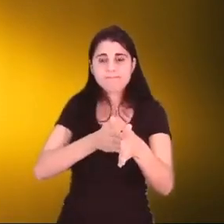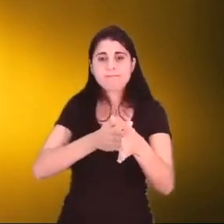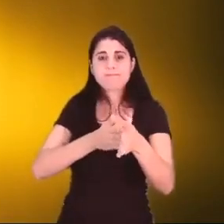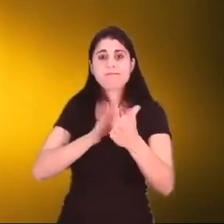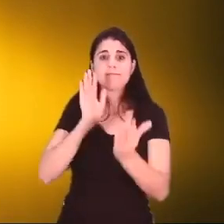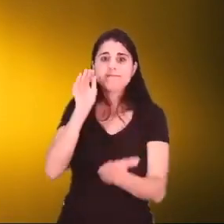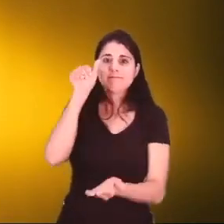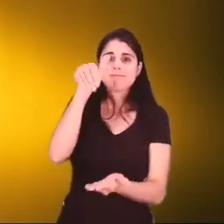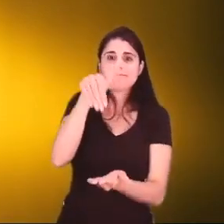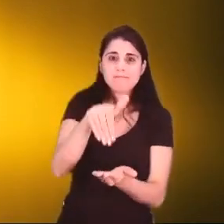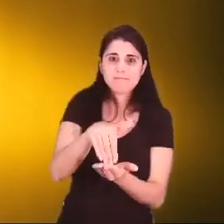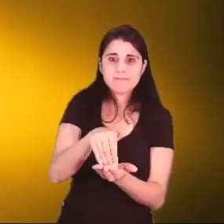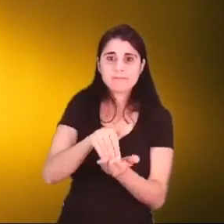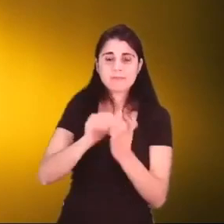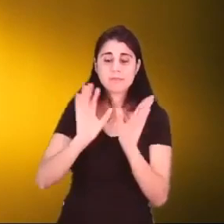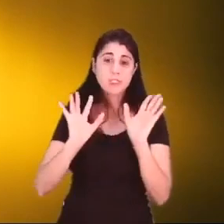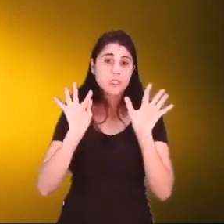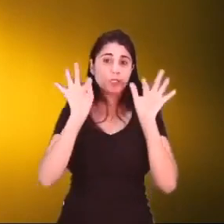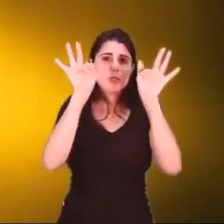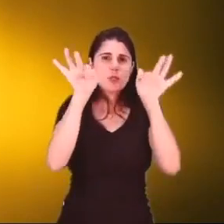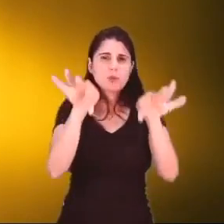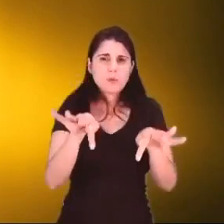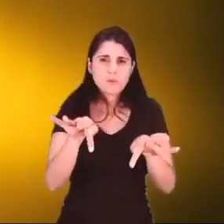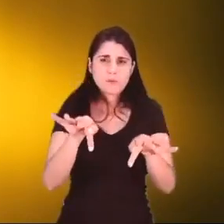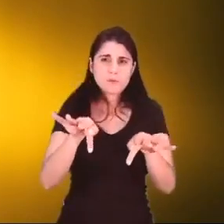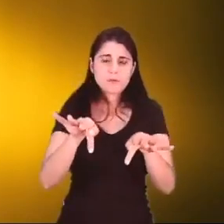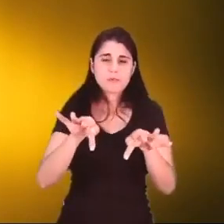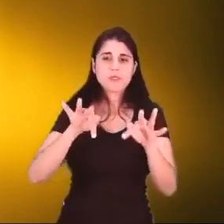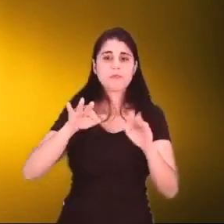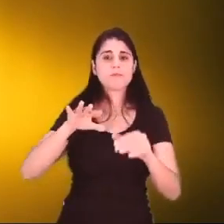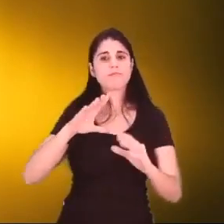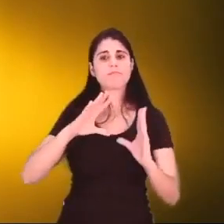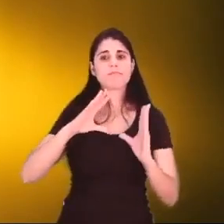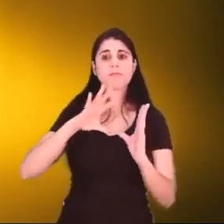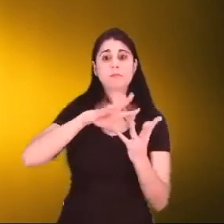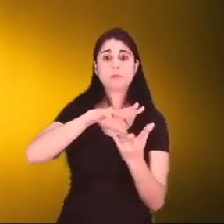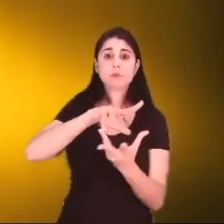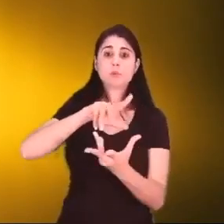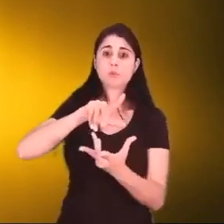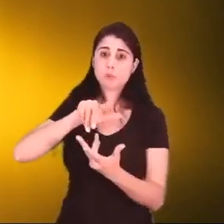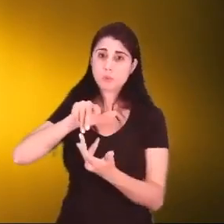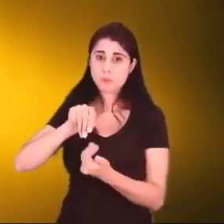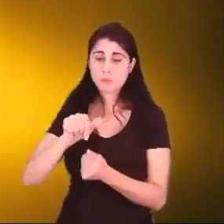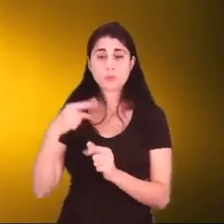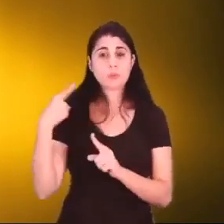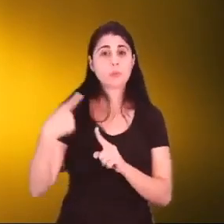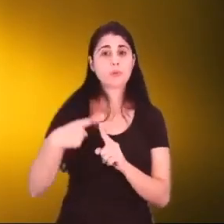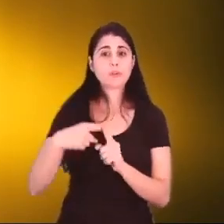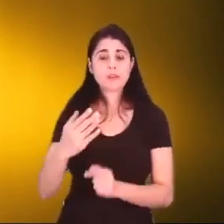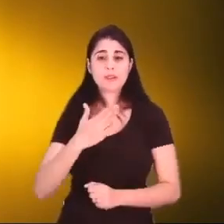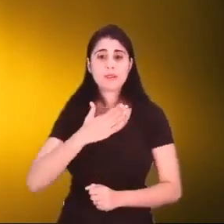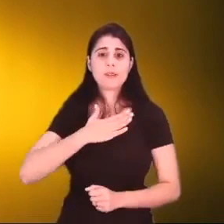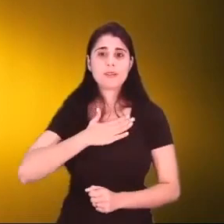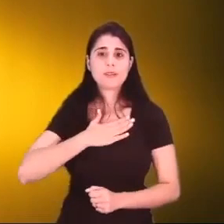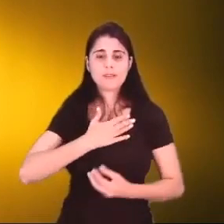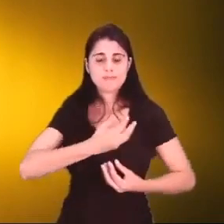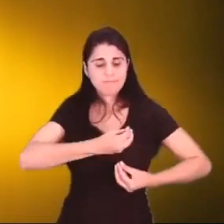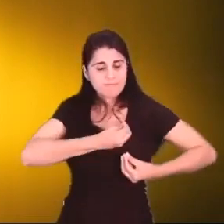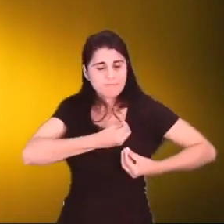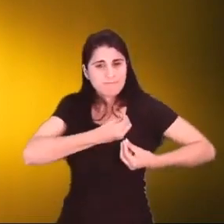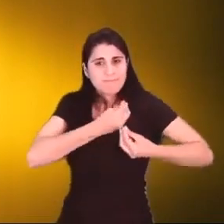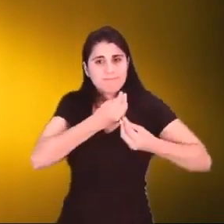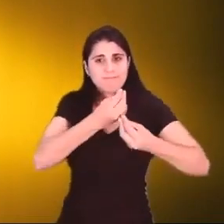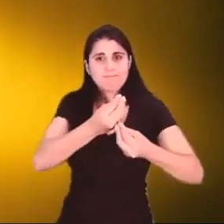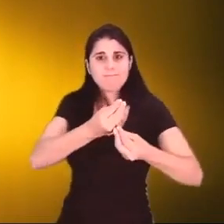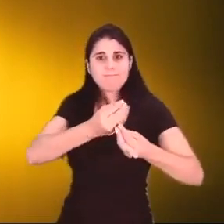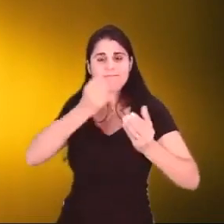até o fim dos tempos, porque eu dei a minha